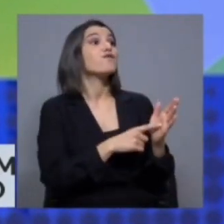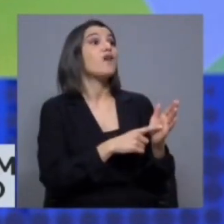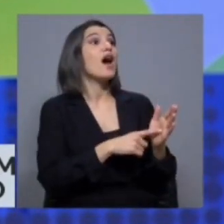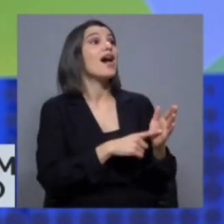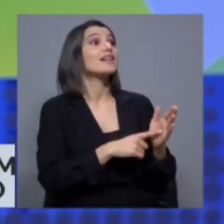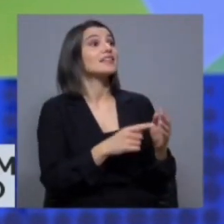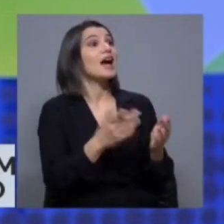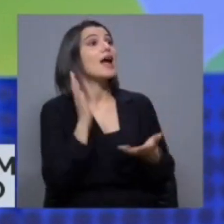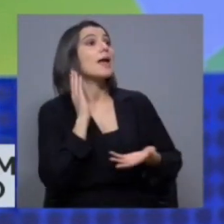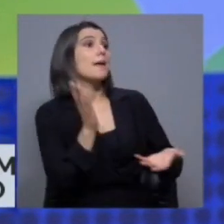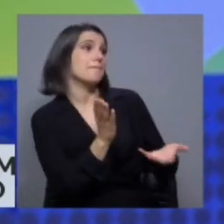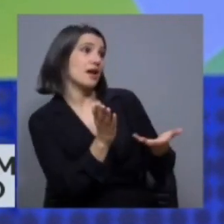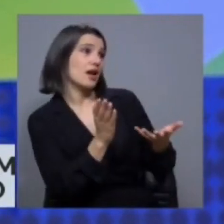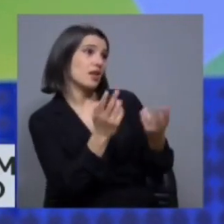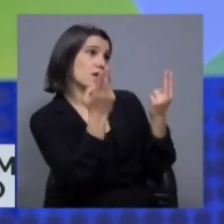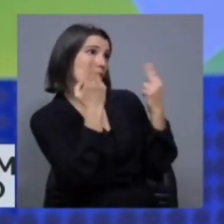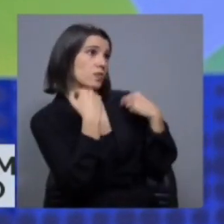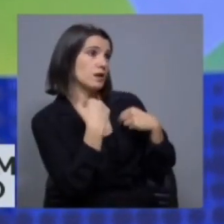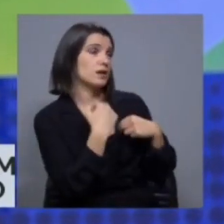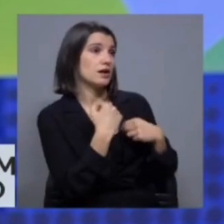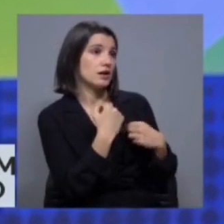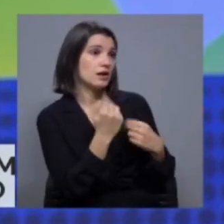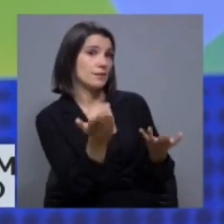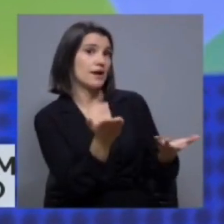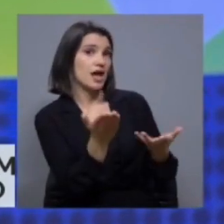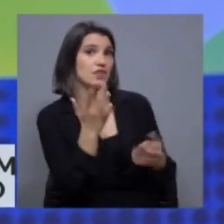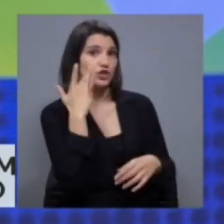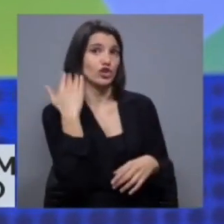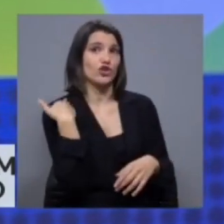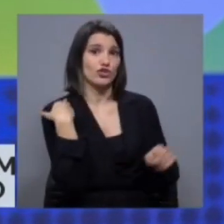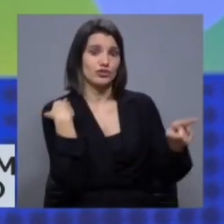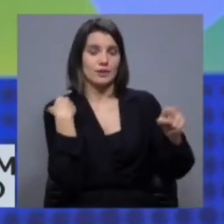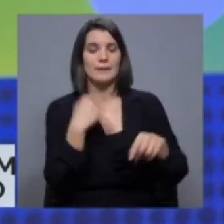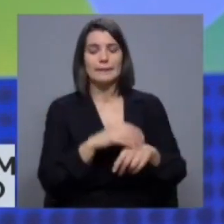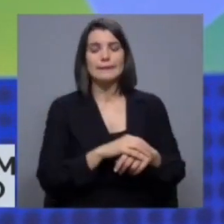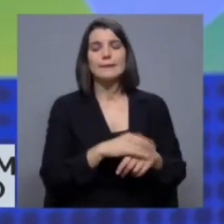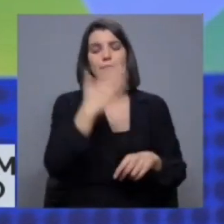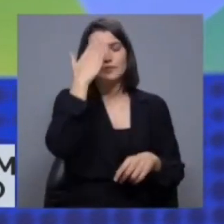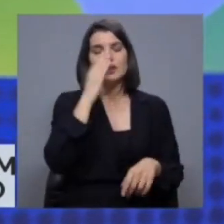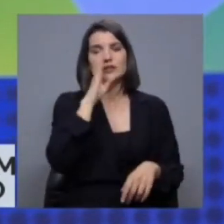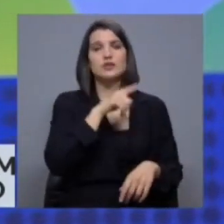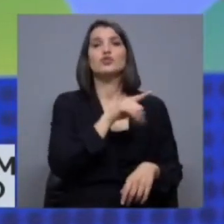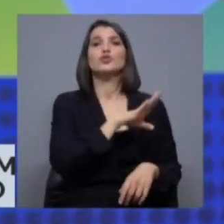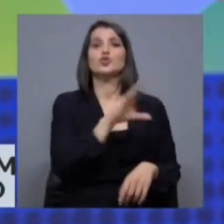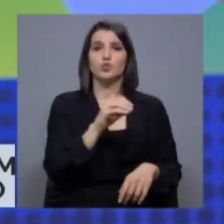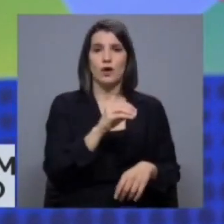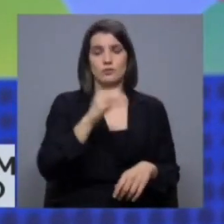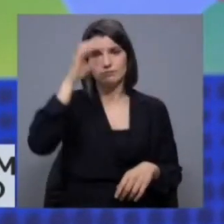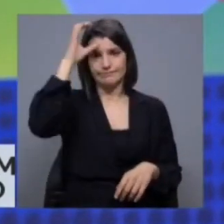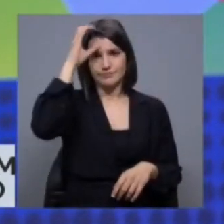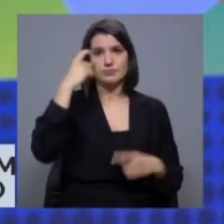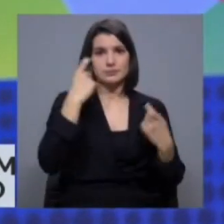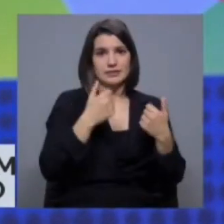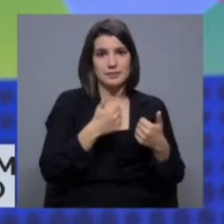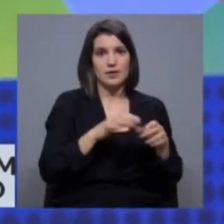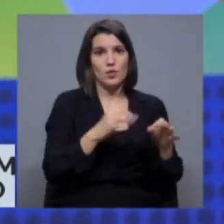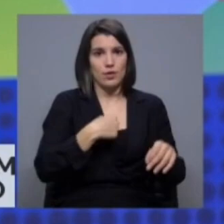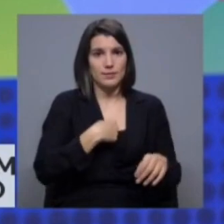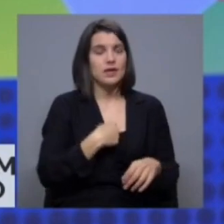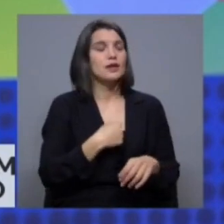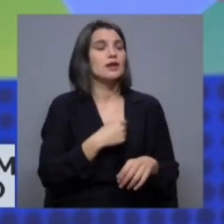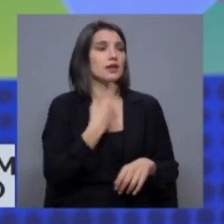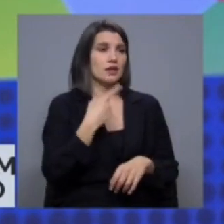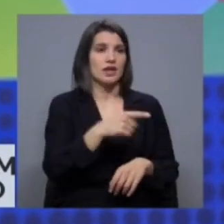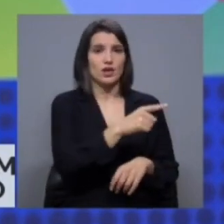mordomo de António Costa onde vem a ser visto acho que honestamente e eu acho que se o João que se for eleito aumento nesse pensar ao mesmo que eu